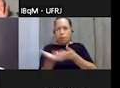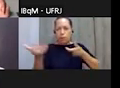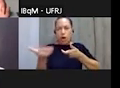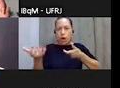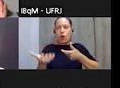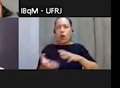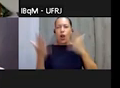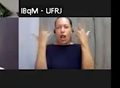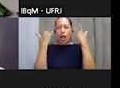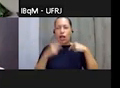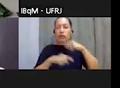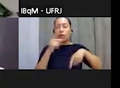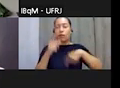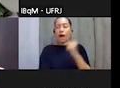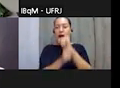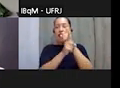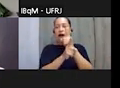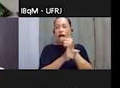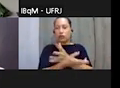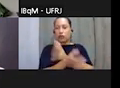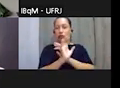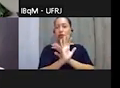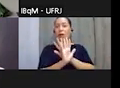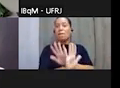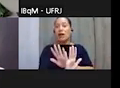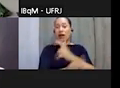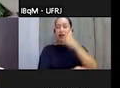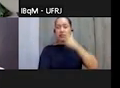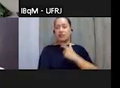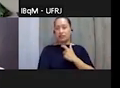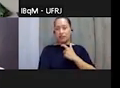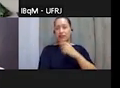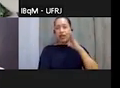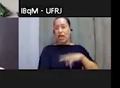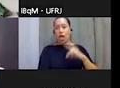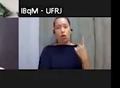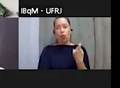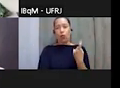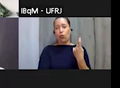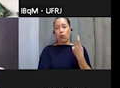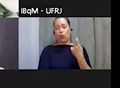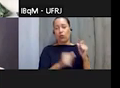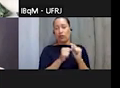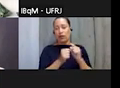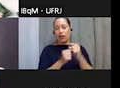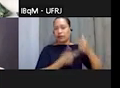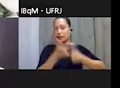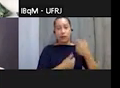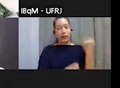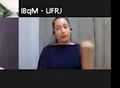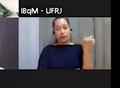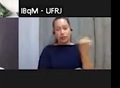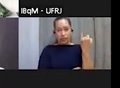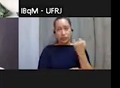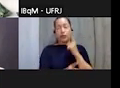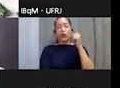um grande osso, enquanto que ele é o que realiza o único trabalho relevante para a descoberta